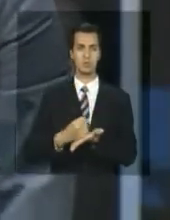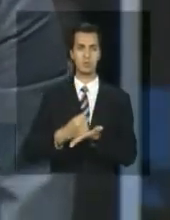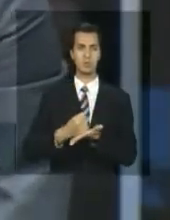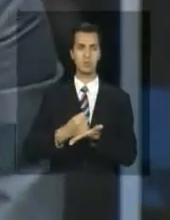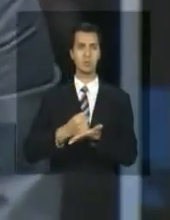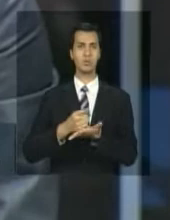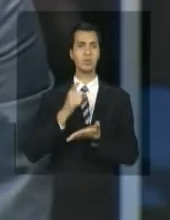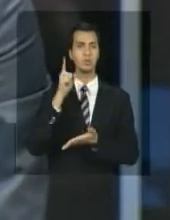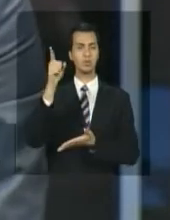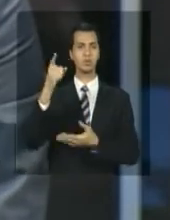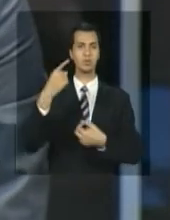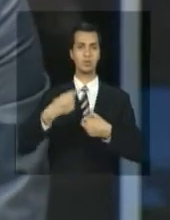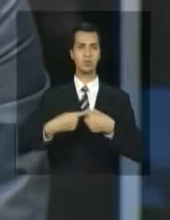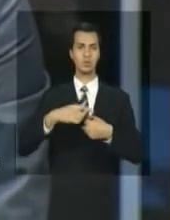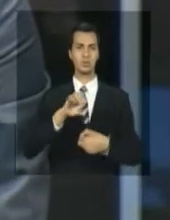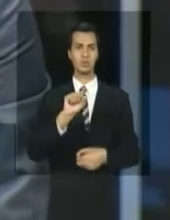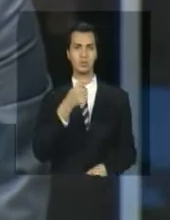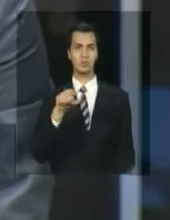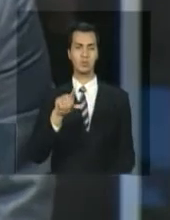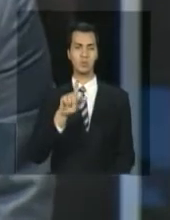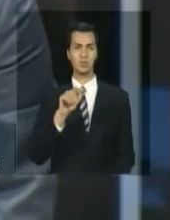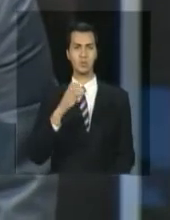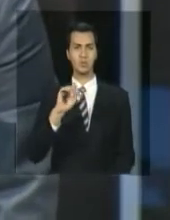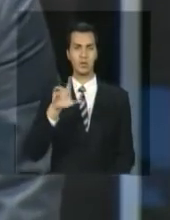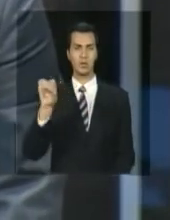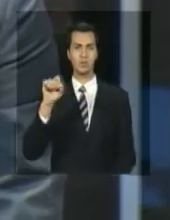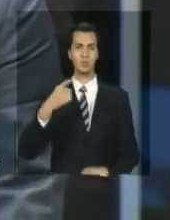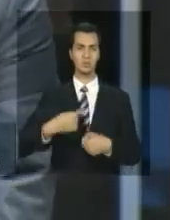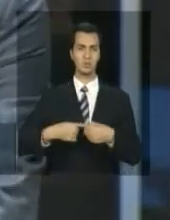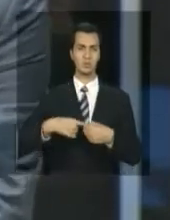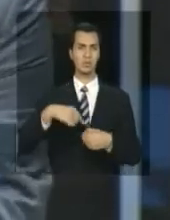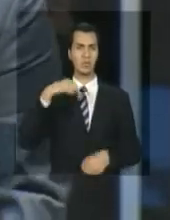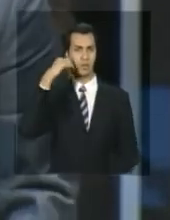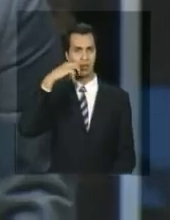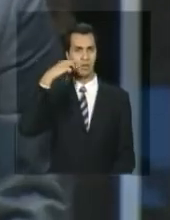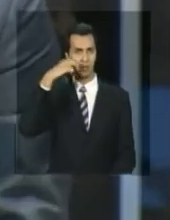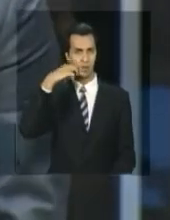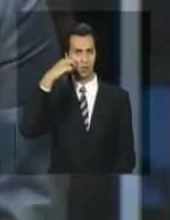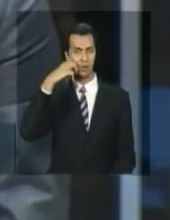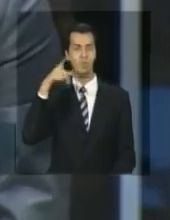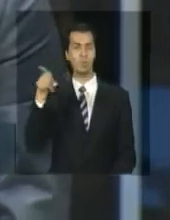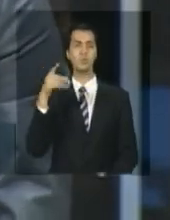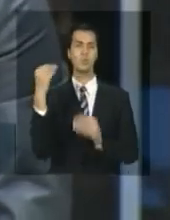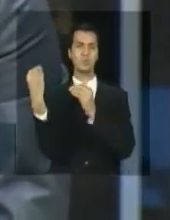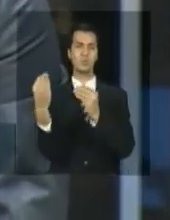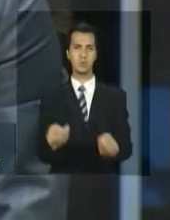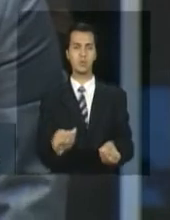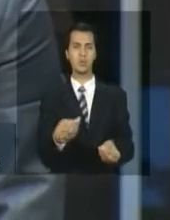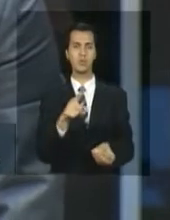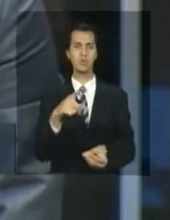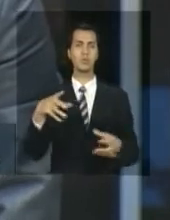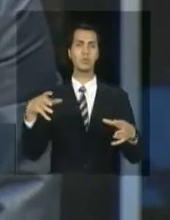São Gonçalo do Amarante, em Natal, a iniciativa privada, entre outras ações.